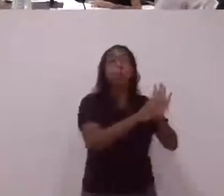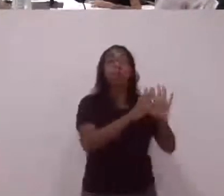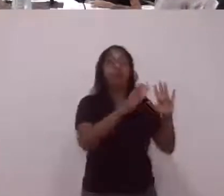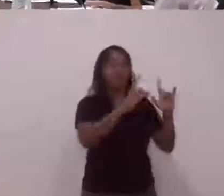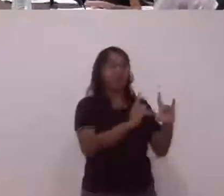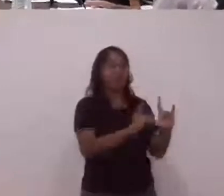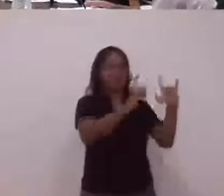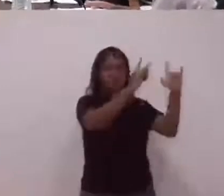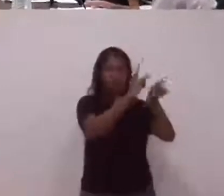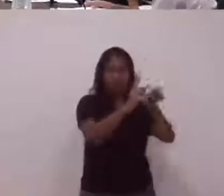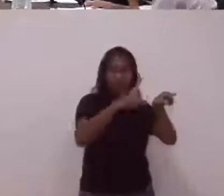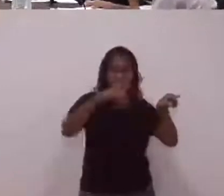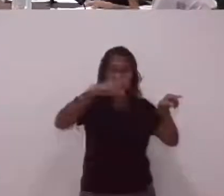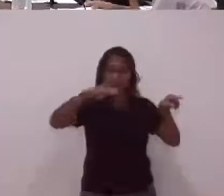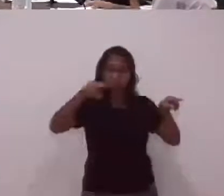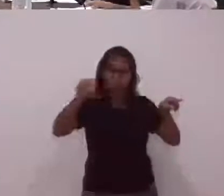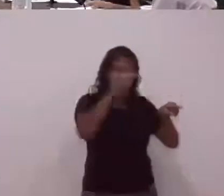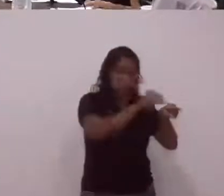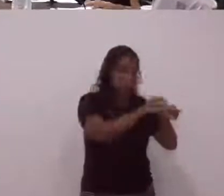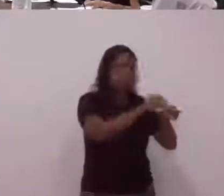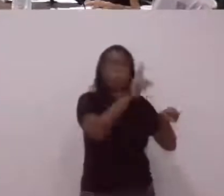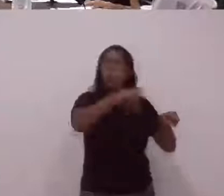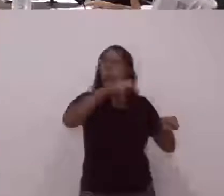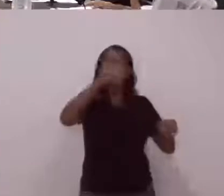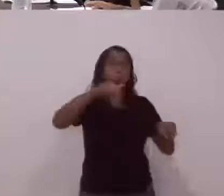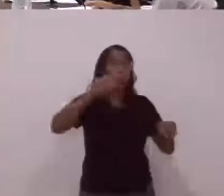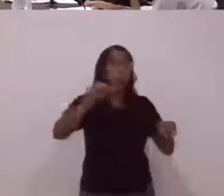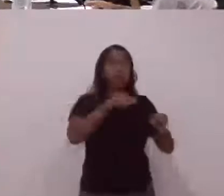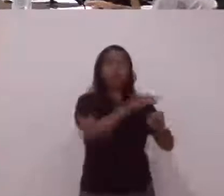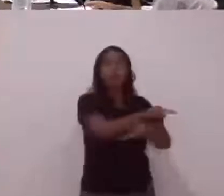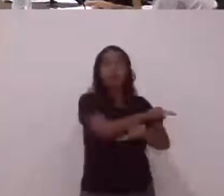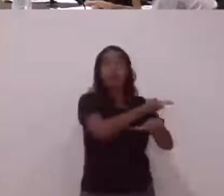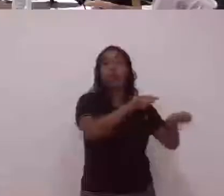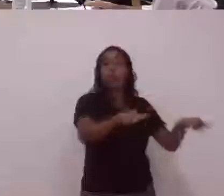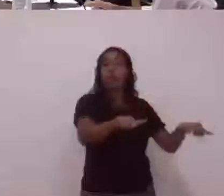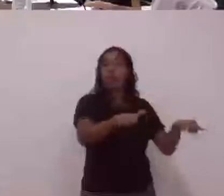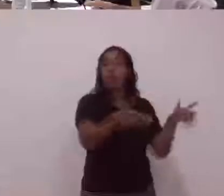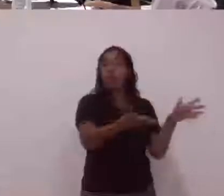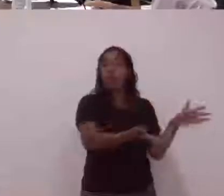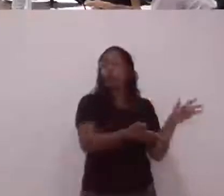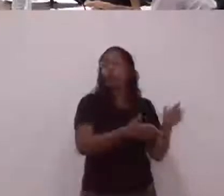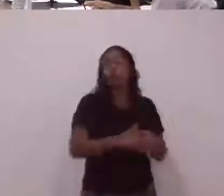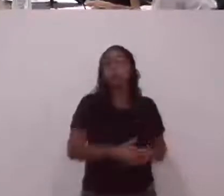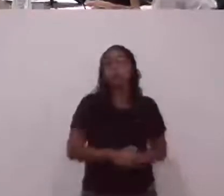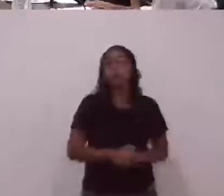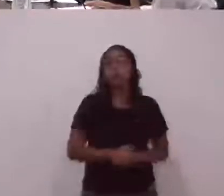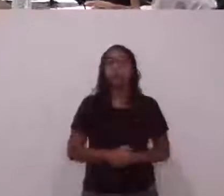que se destinava por assodamento e dissídia de ambos.